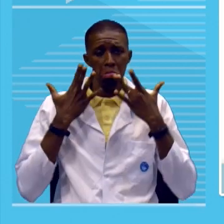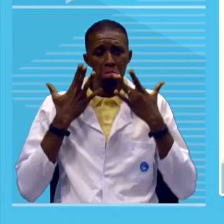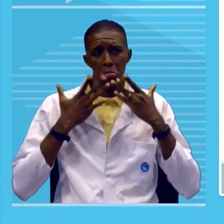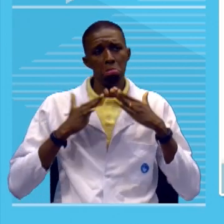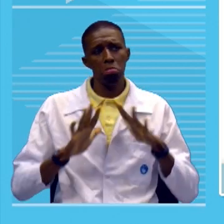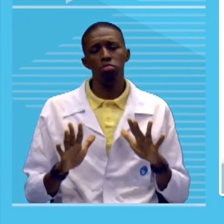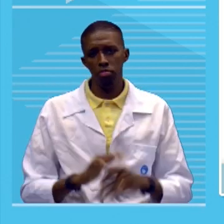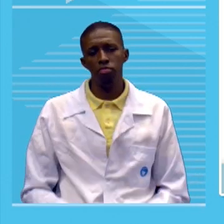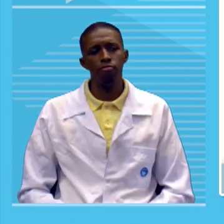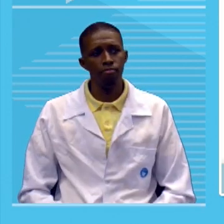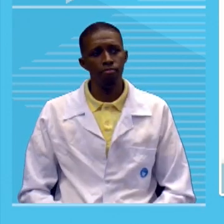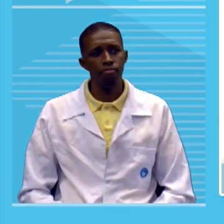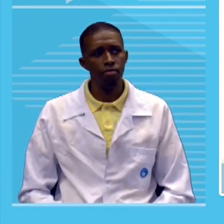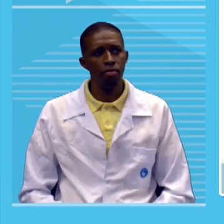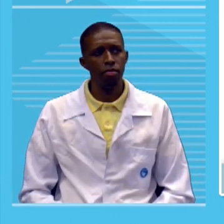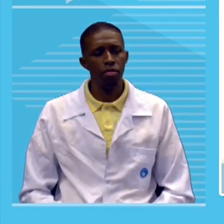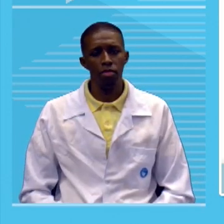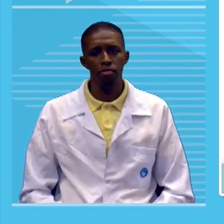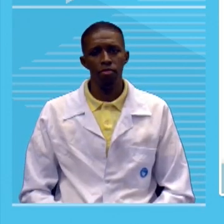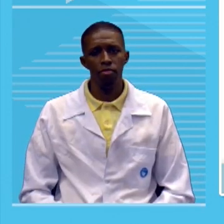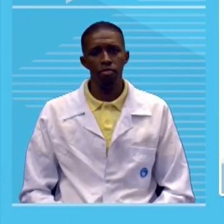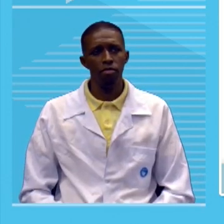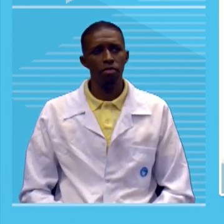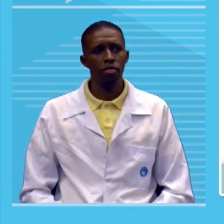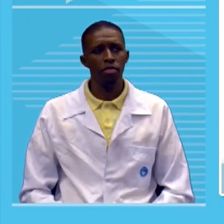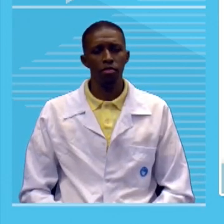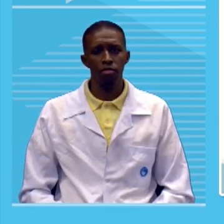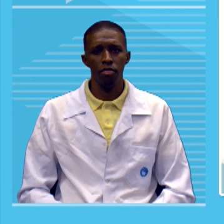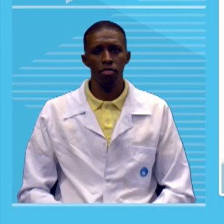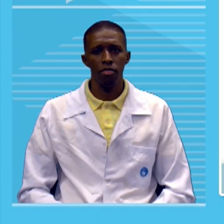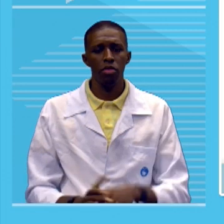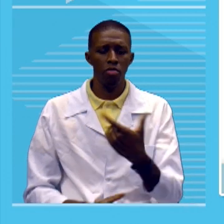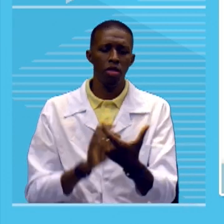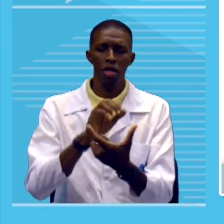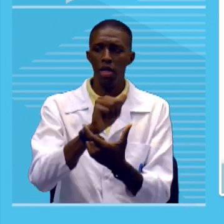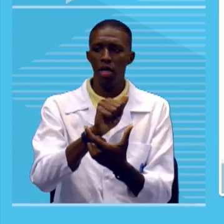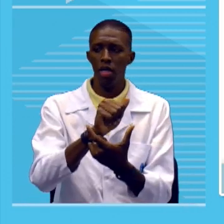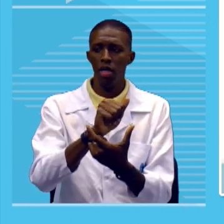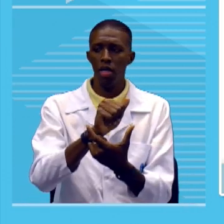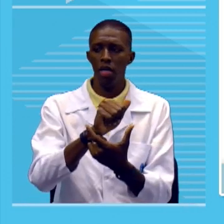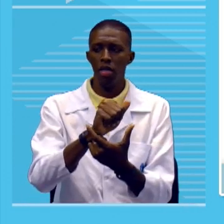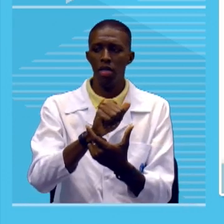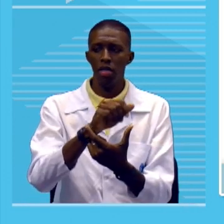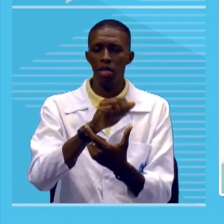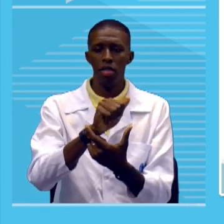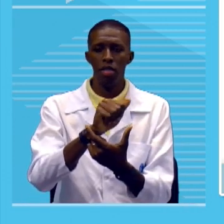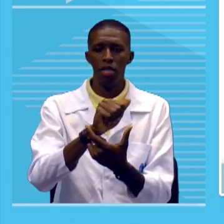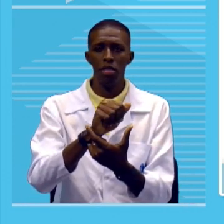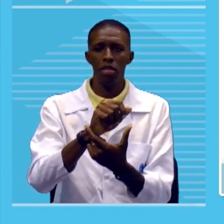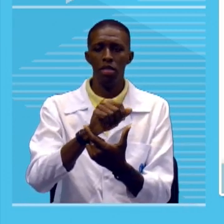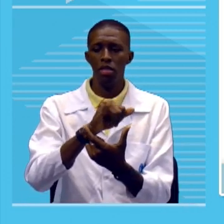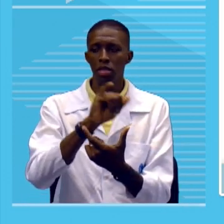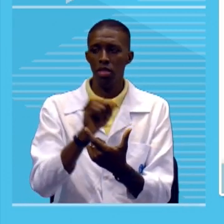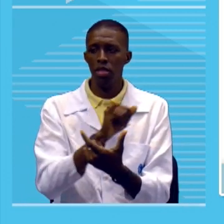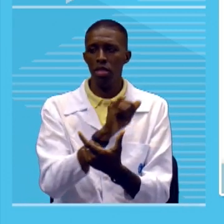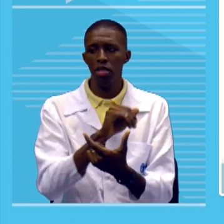Como um adjunto adnominal da palavra mulher. É um modificador. Né?